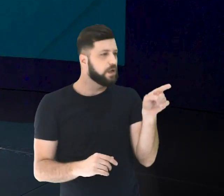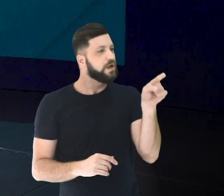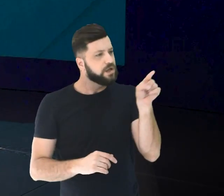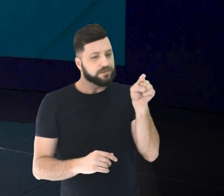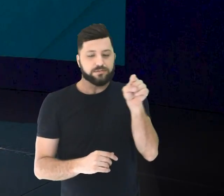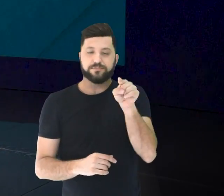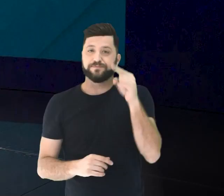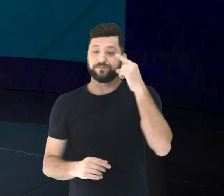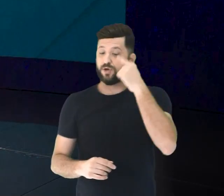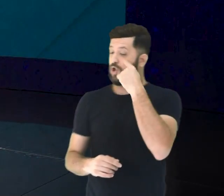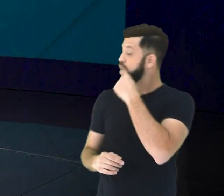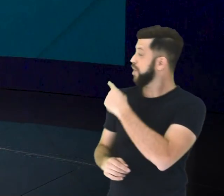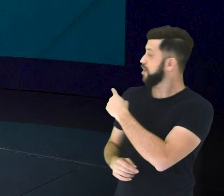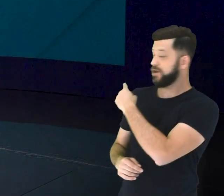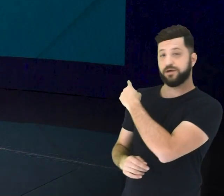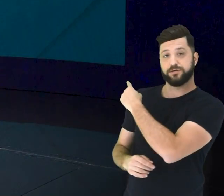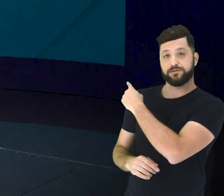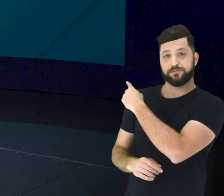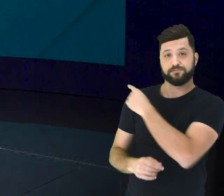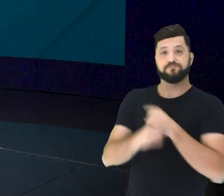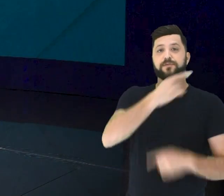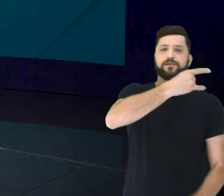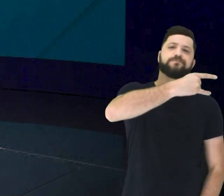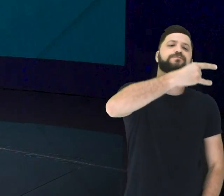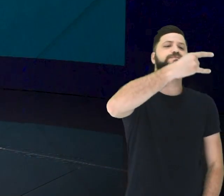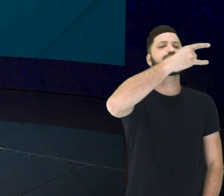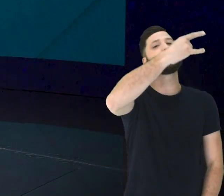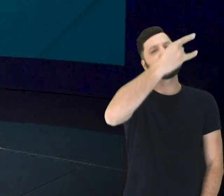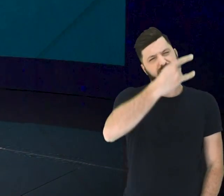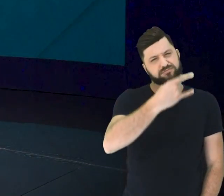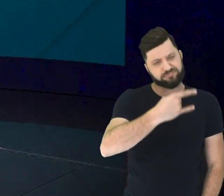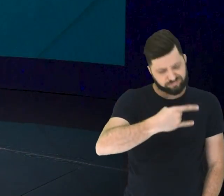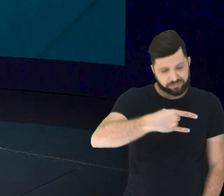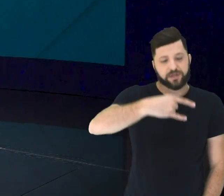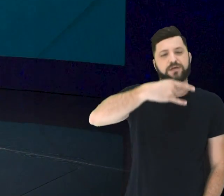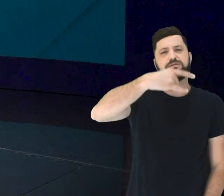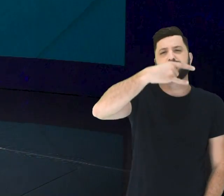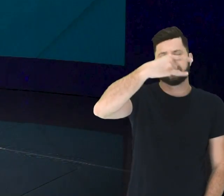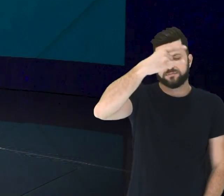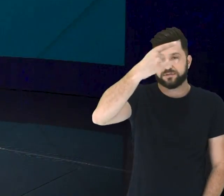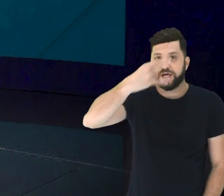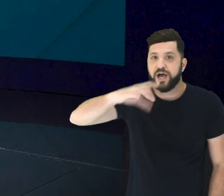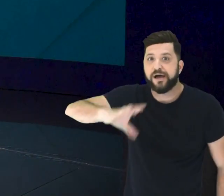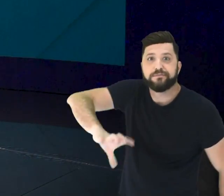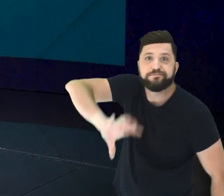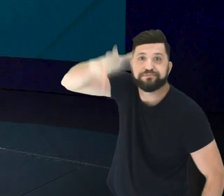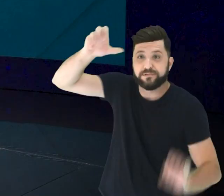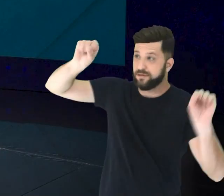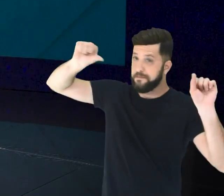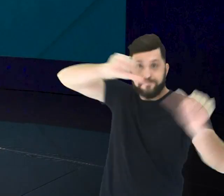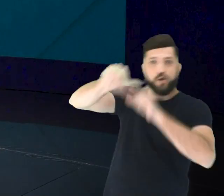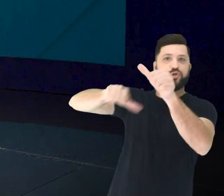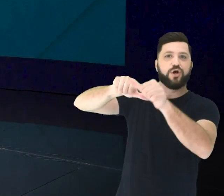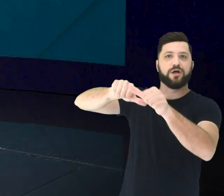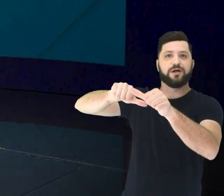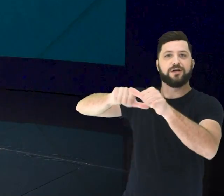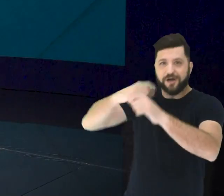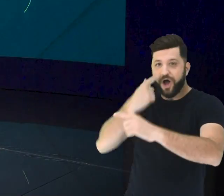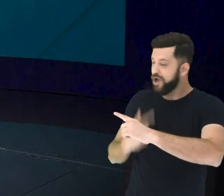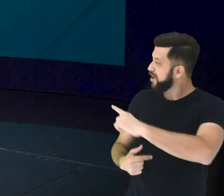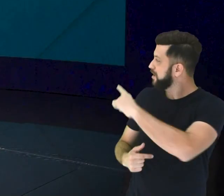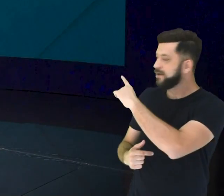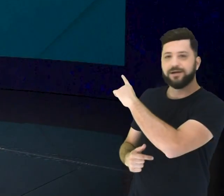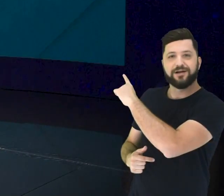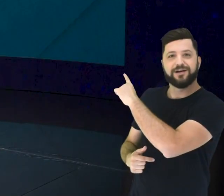tem na tela em um determinado momento Acontece uma mudança de comportamento do movimento do mercado a gente consegue